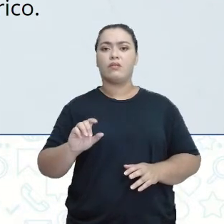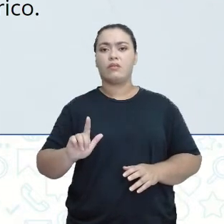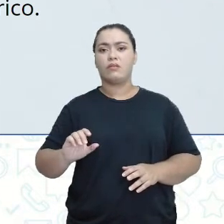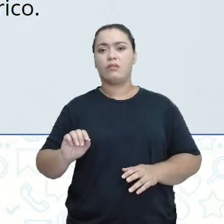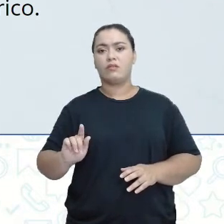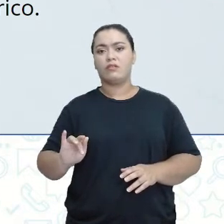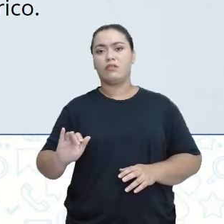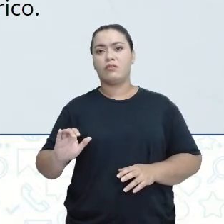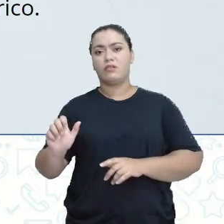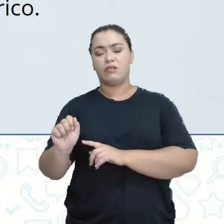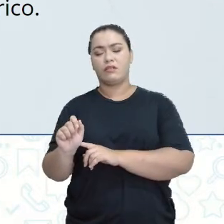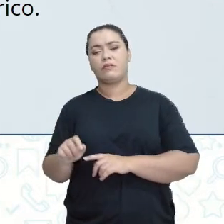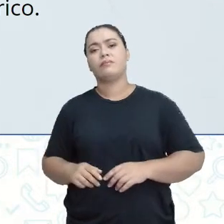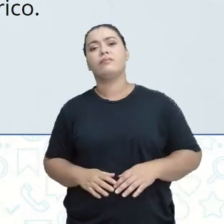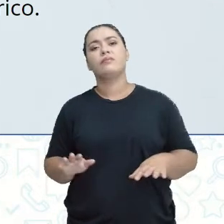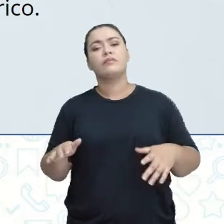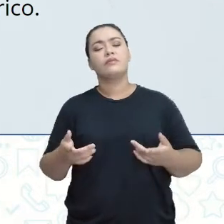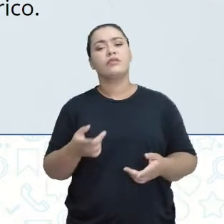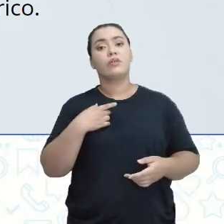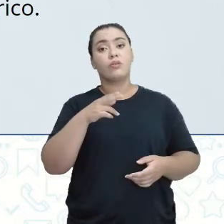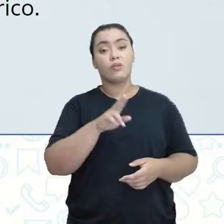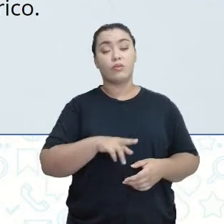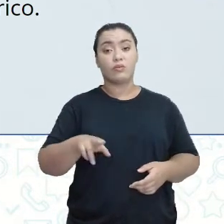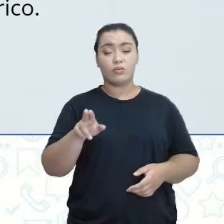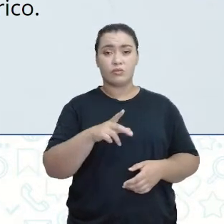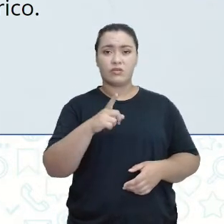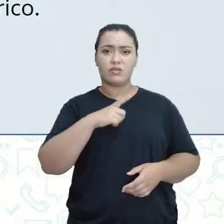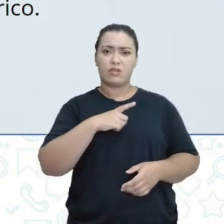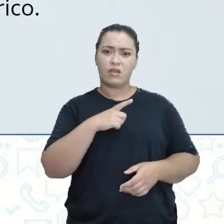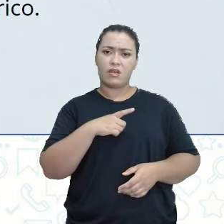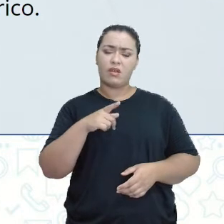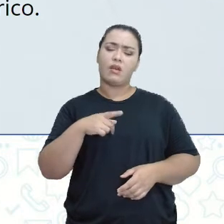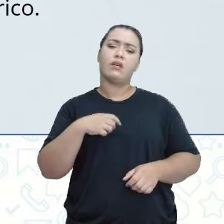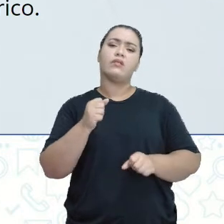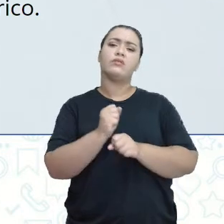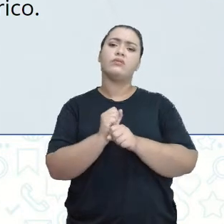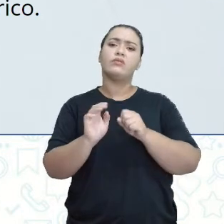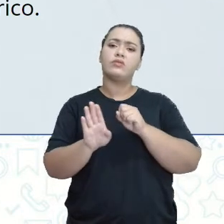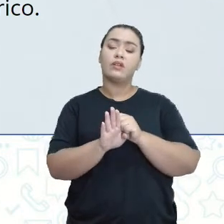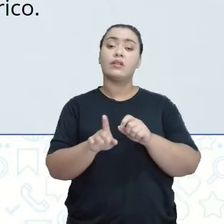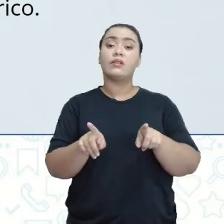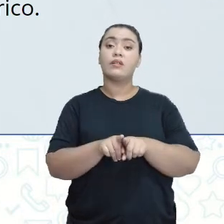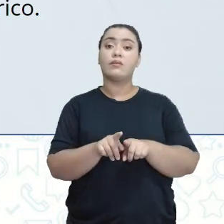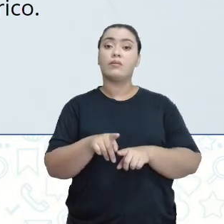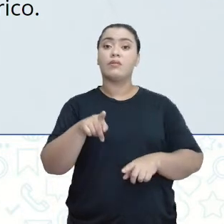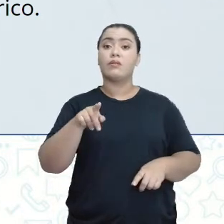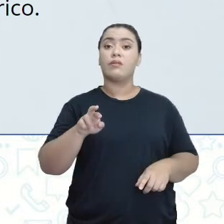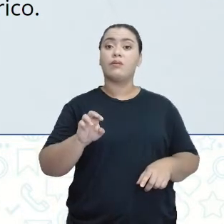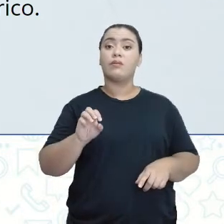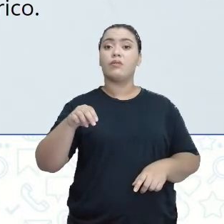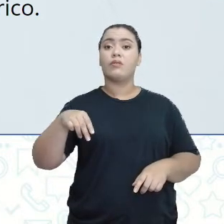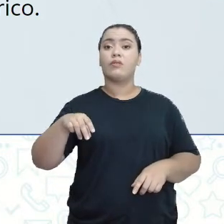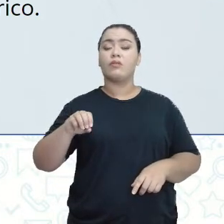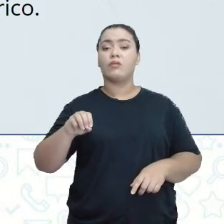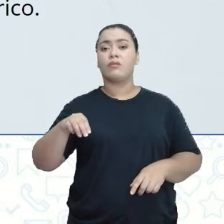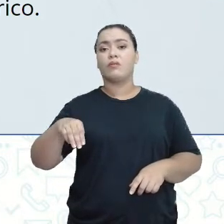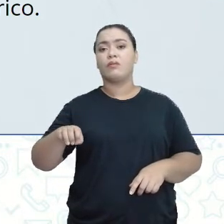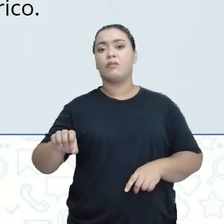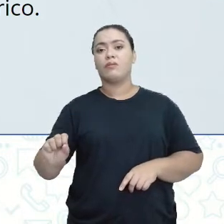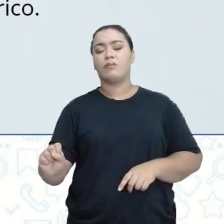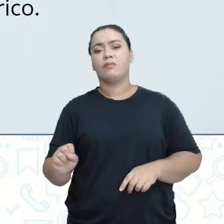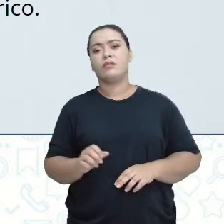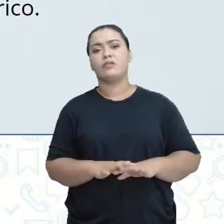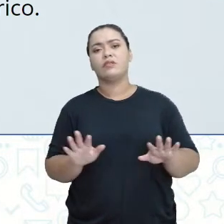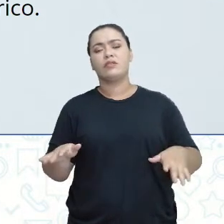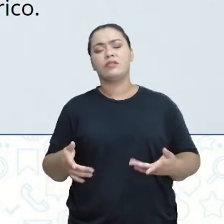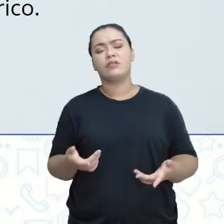tá? Apresenta recorrente uso de pronomes e substantivos que servem para retomar o referente, ou seja,